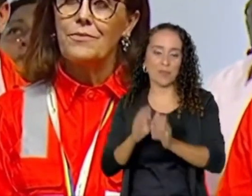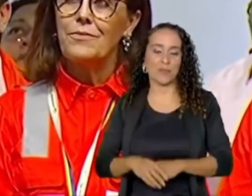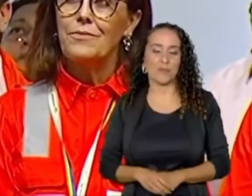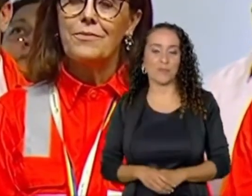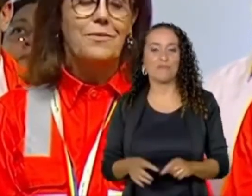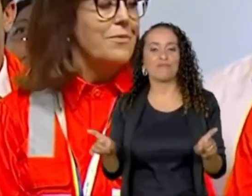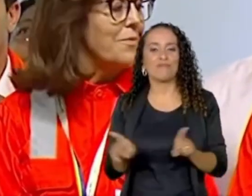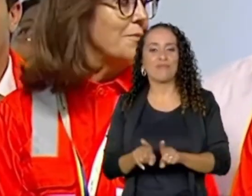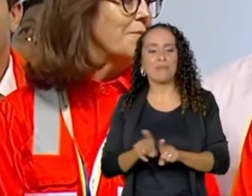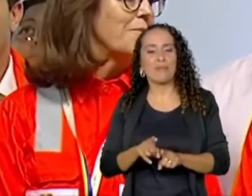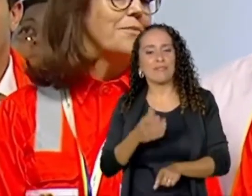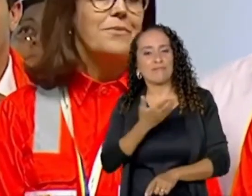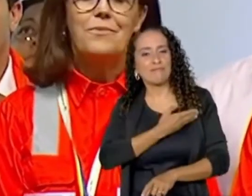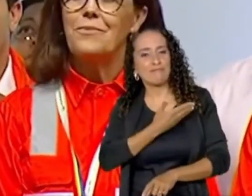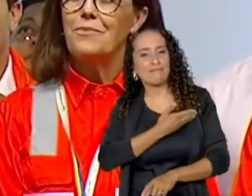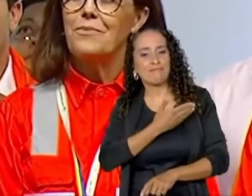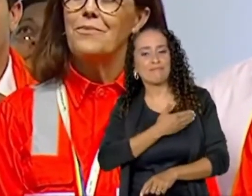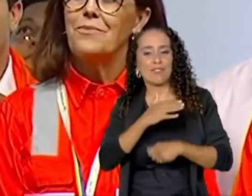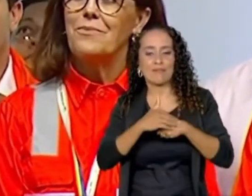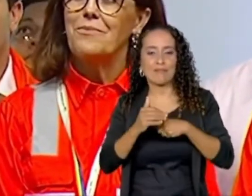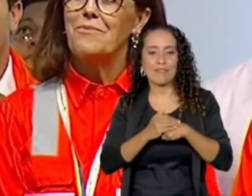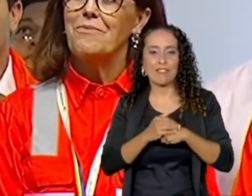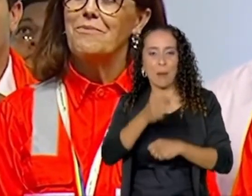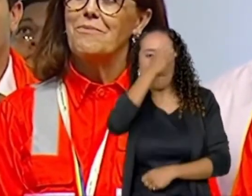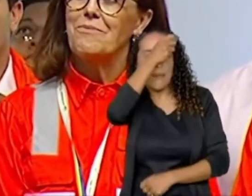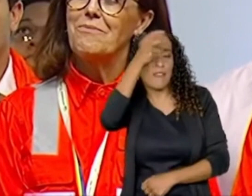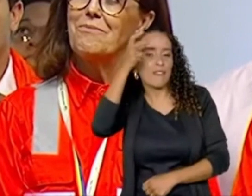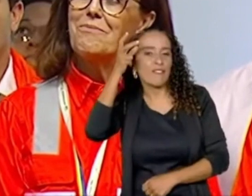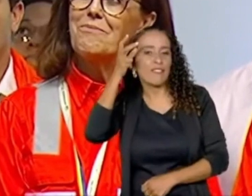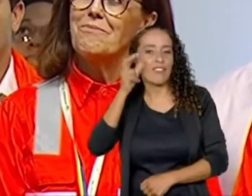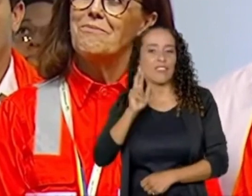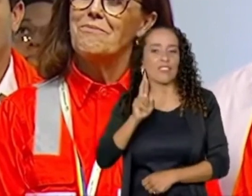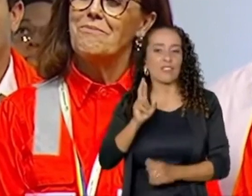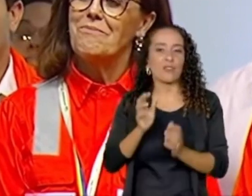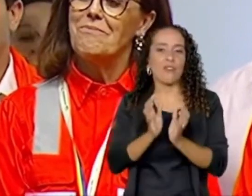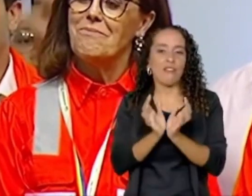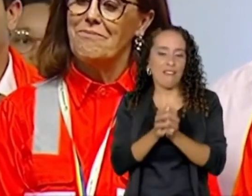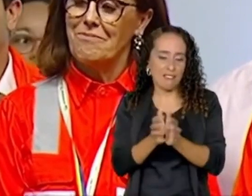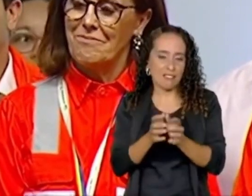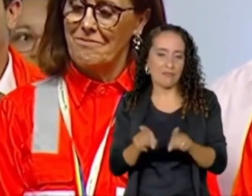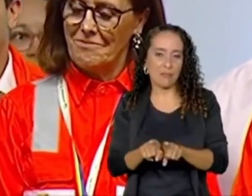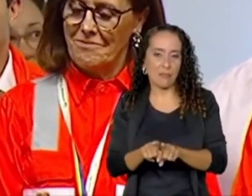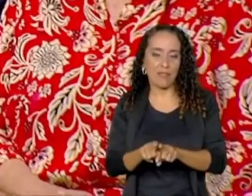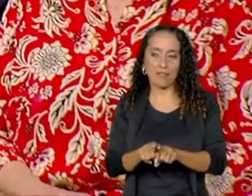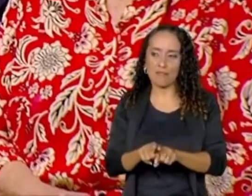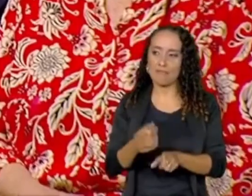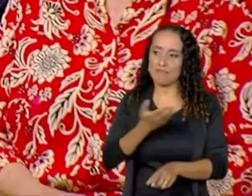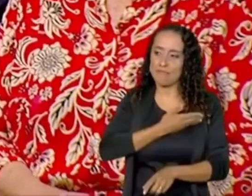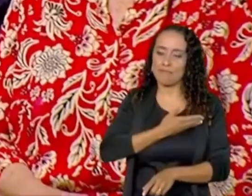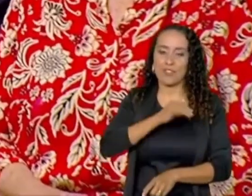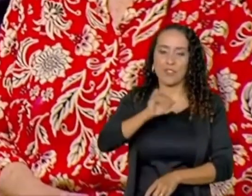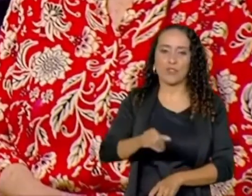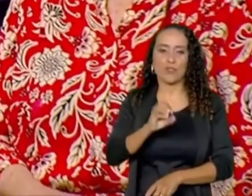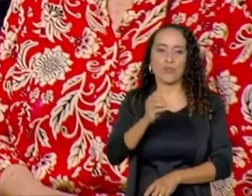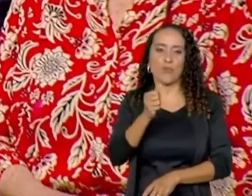também o nosso querido prefeito de Recife, nosso companheiro João Campos,